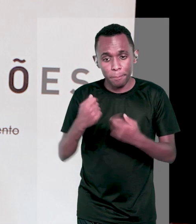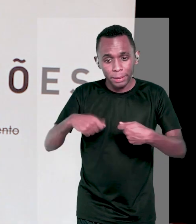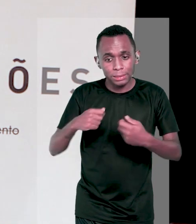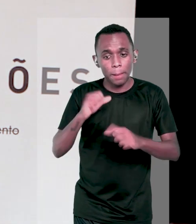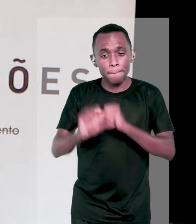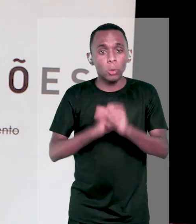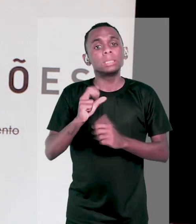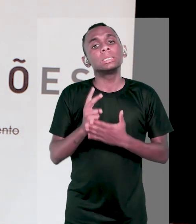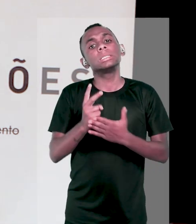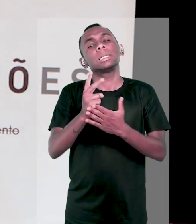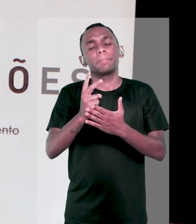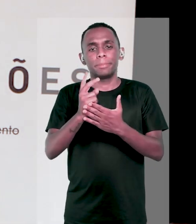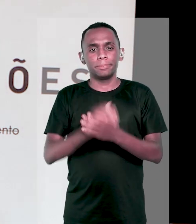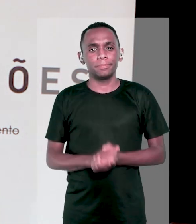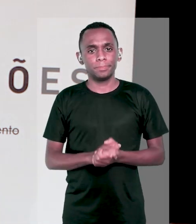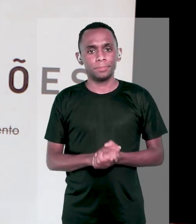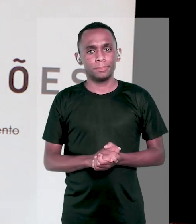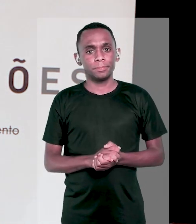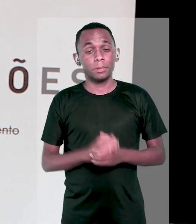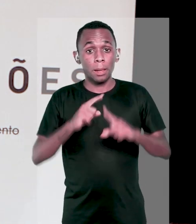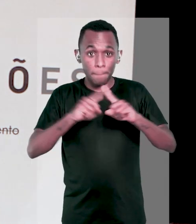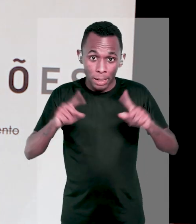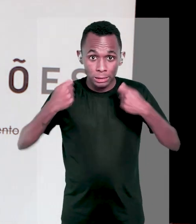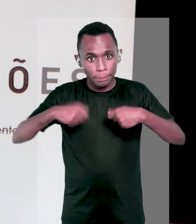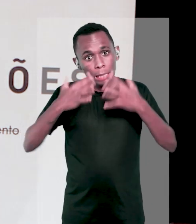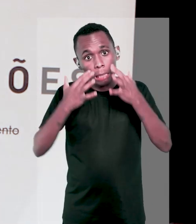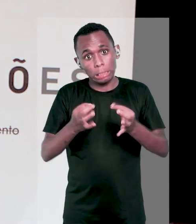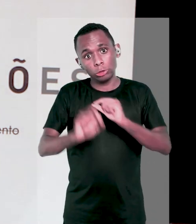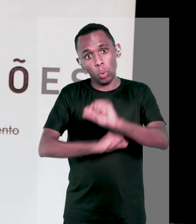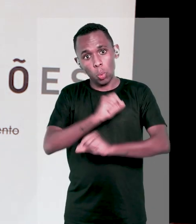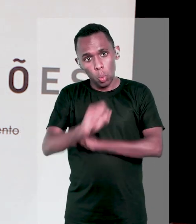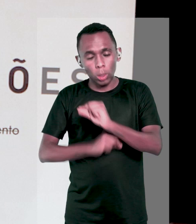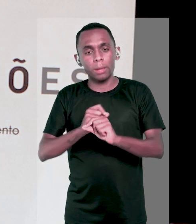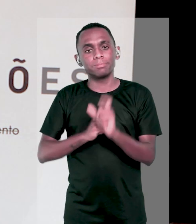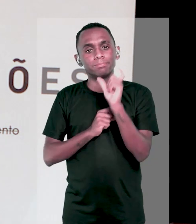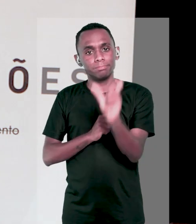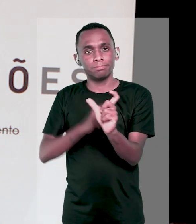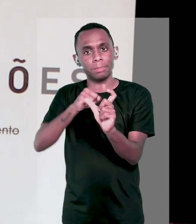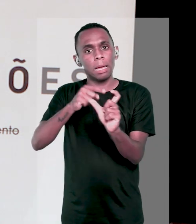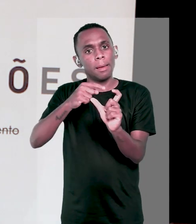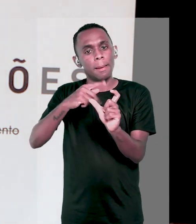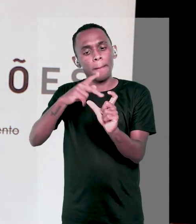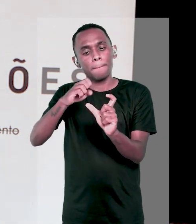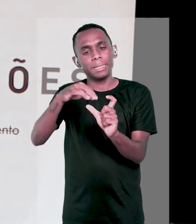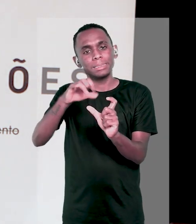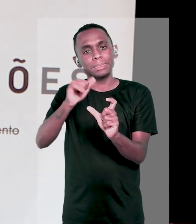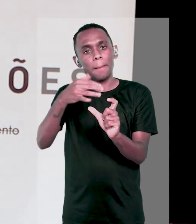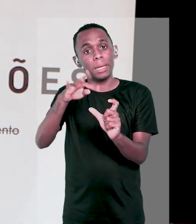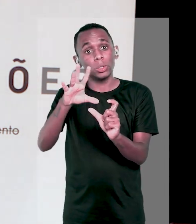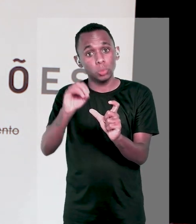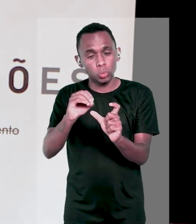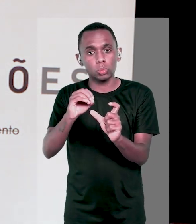elas quando nós quisermos e as futuras gerações e as futuras gerações também